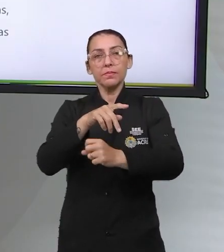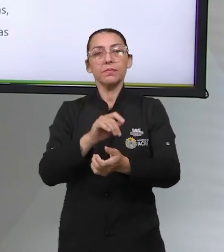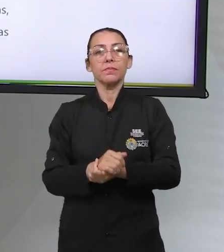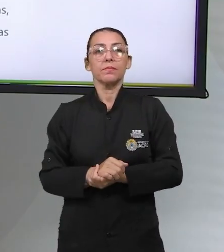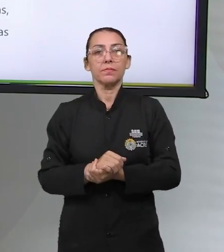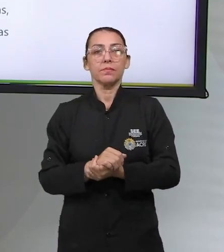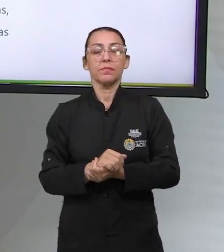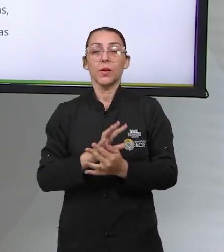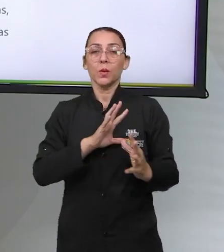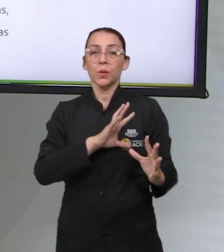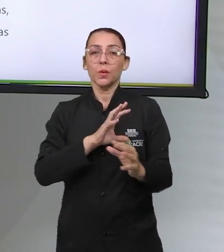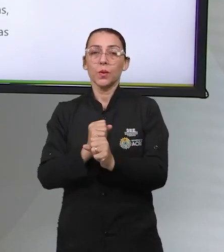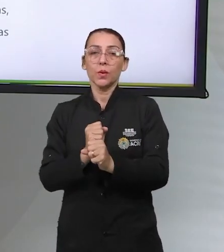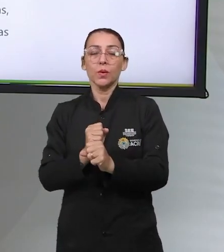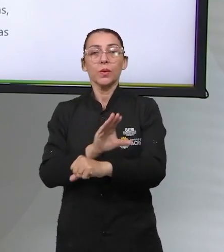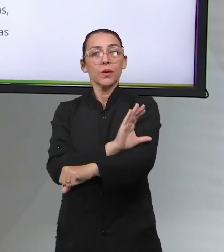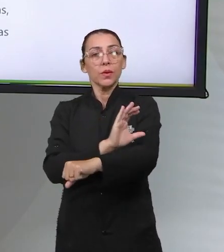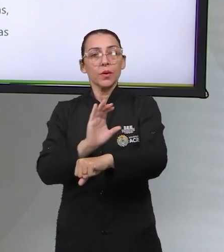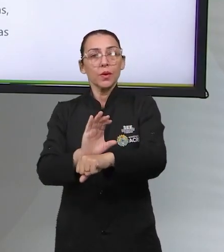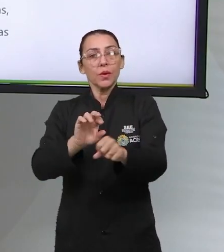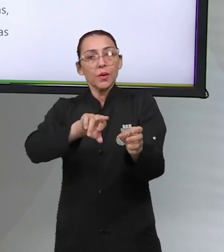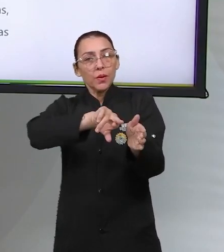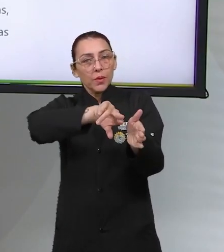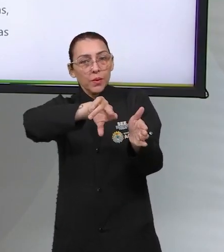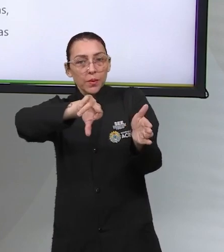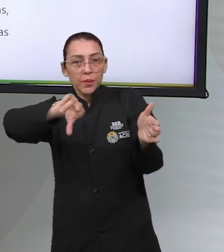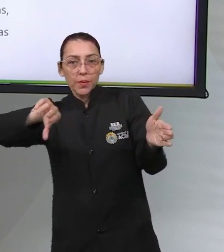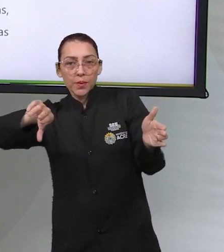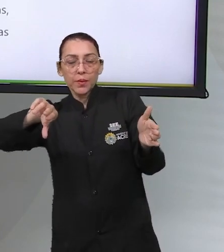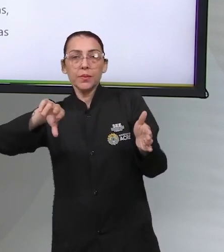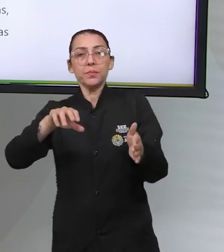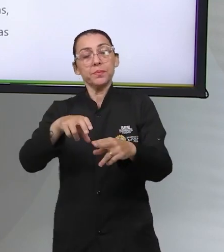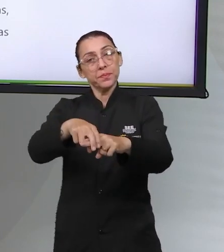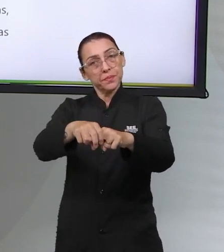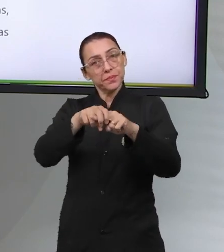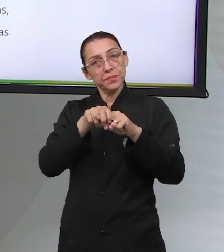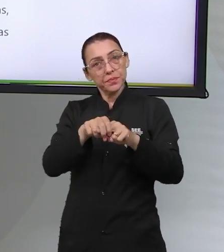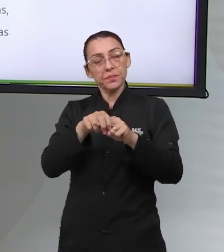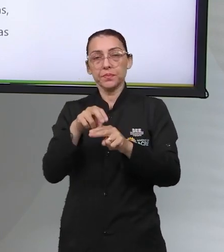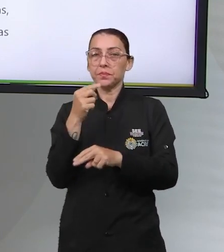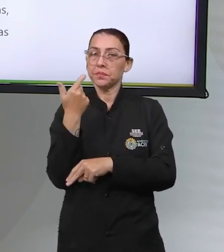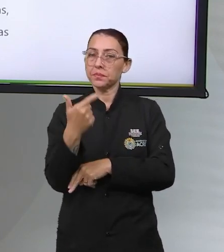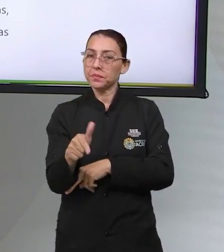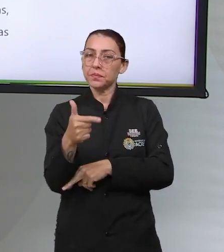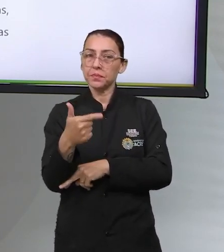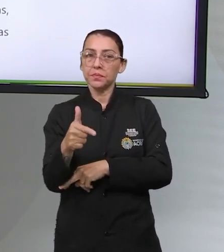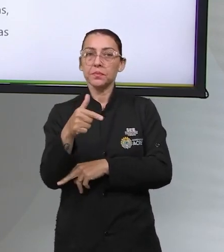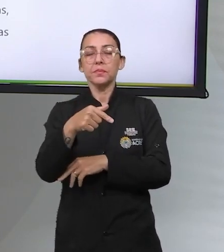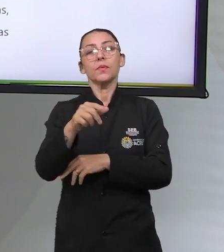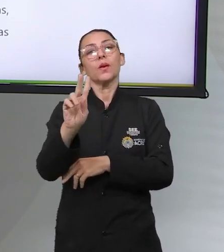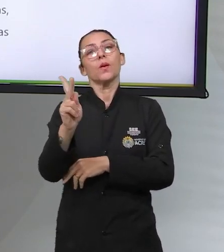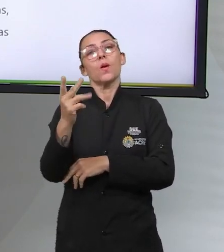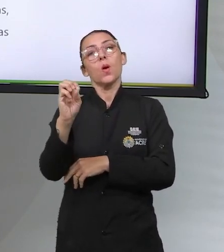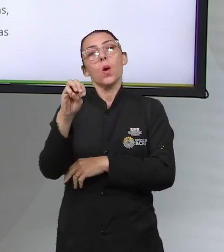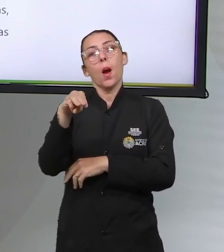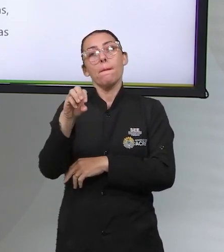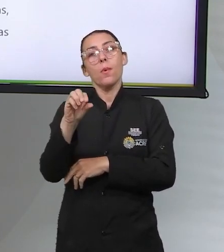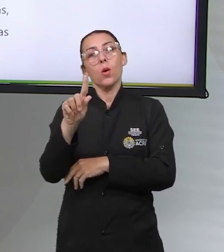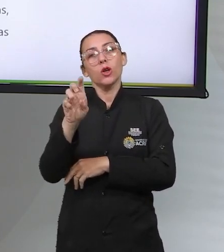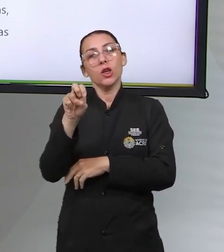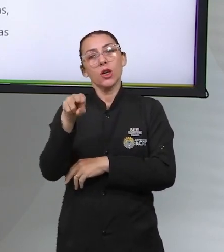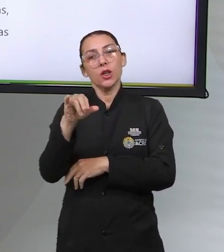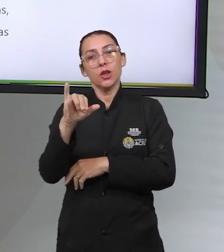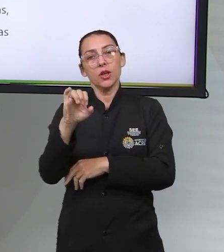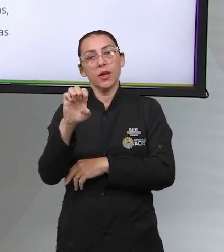um somatório de culturas diferentes, por isso que nós não temos uma homogeneidade e